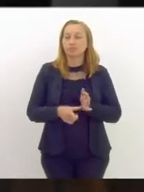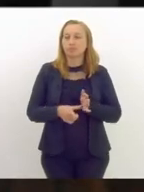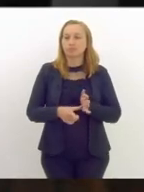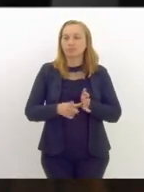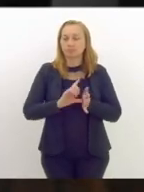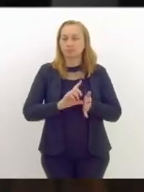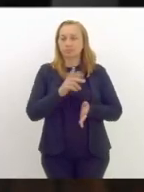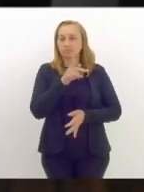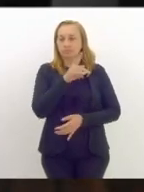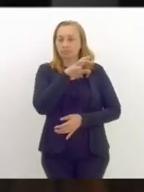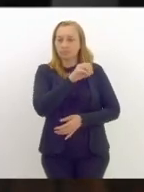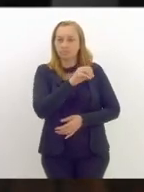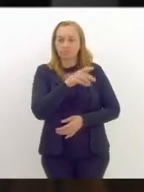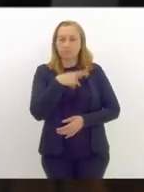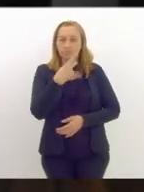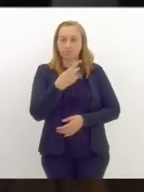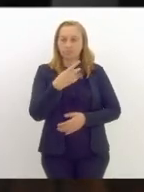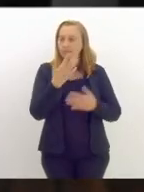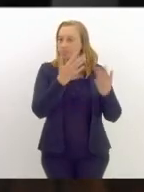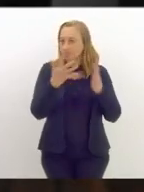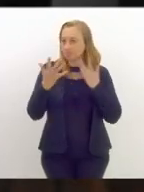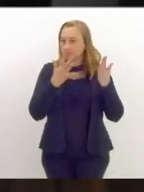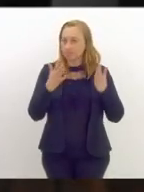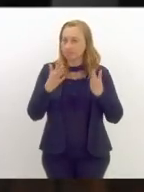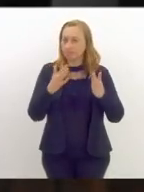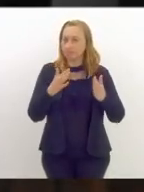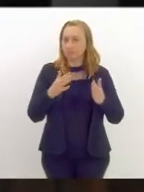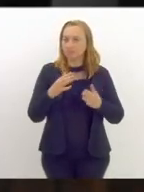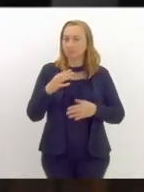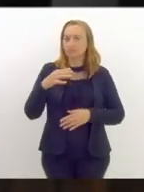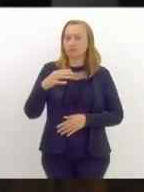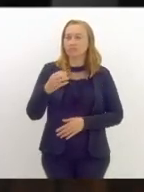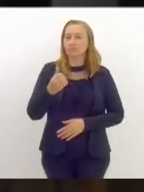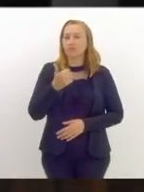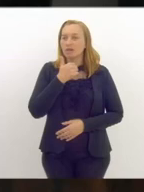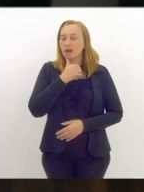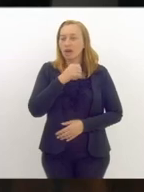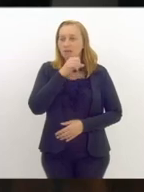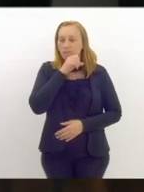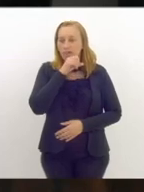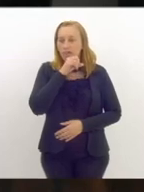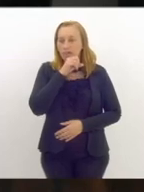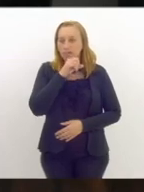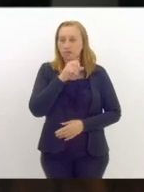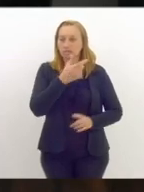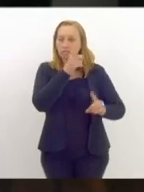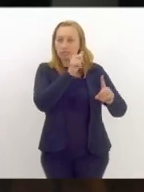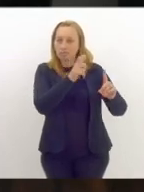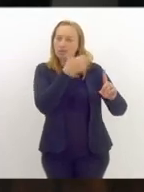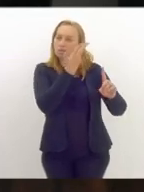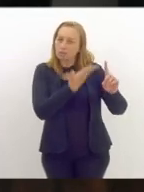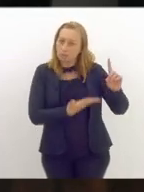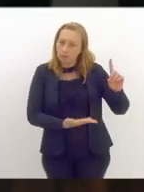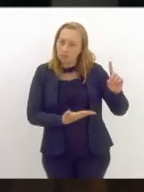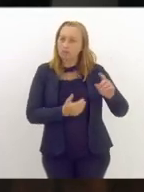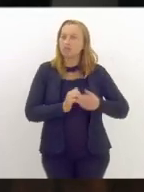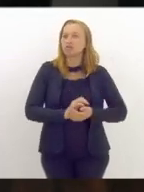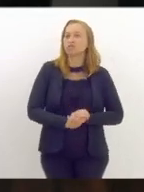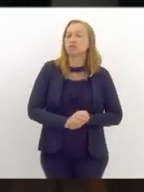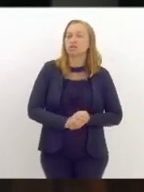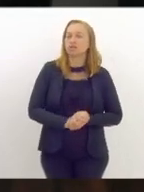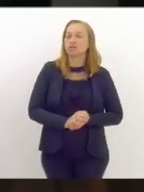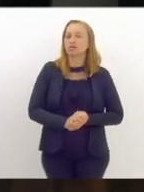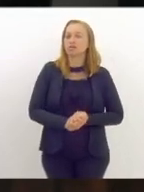ao Dr. Paulo Neymaia, saudar a senhora Noca, mãe do nosso homenageado, a senhora Flávia, esposa do homenageado,